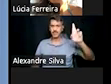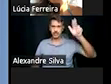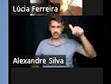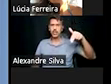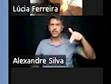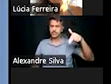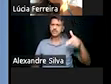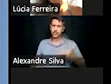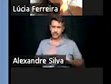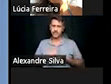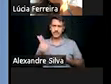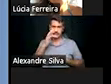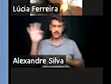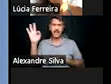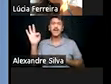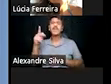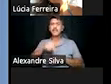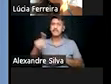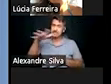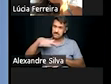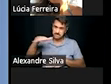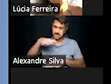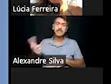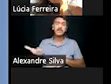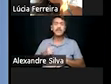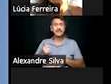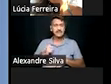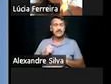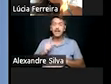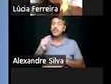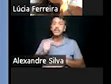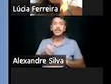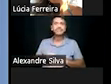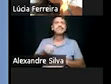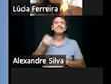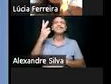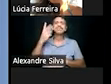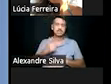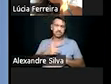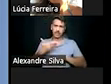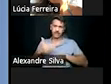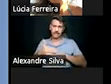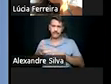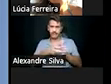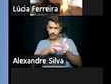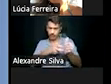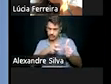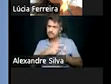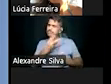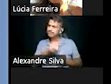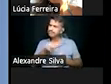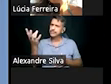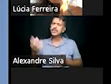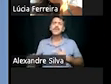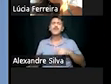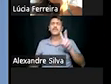essas rochas todas que existem na região têm uma quantidade enorme de fósseis. E o professor Vantan, ele era